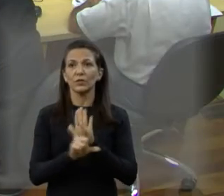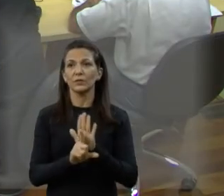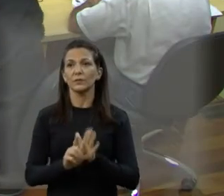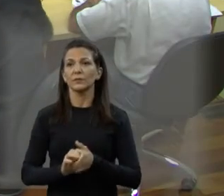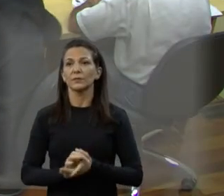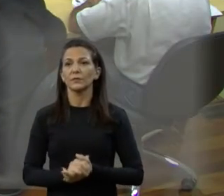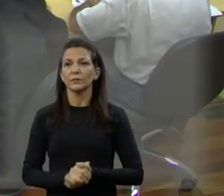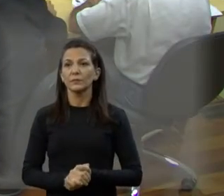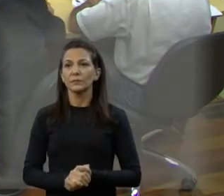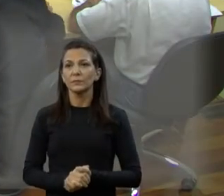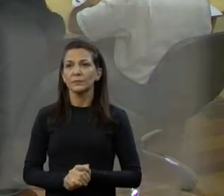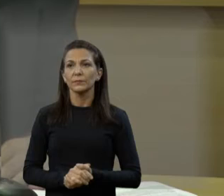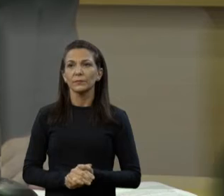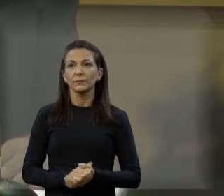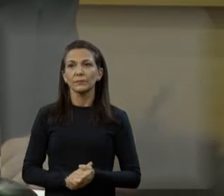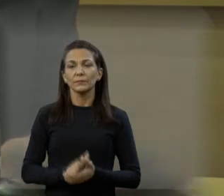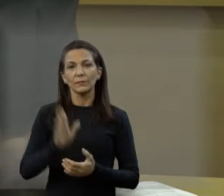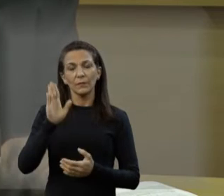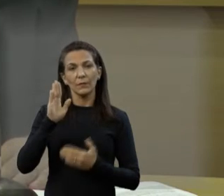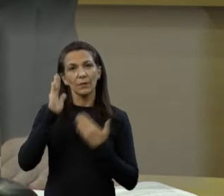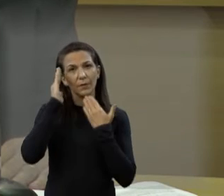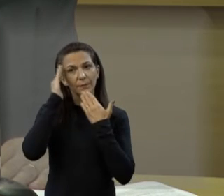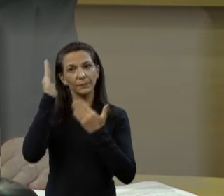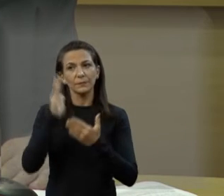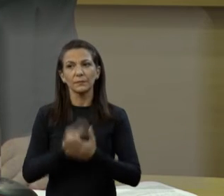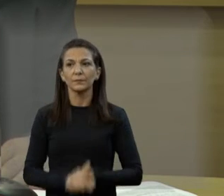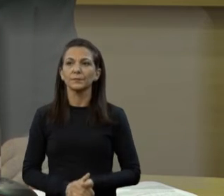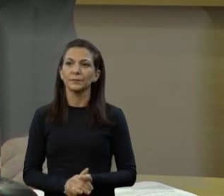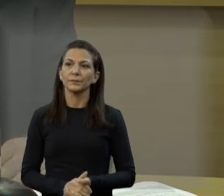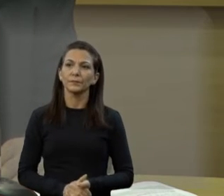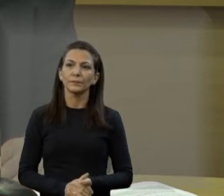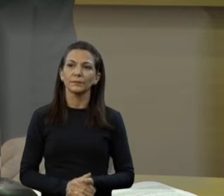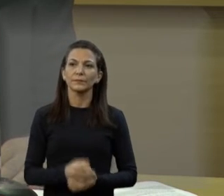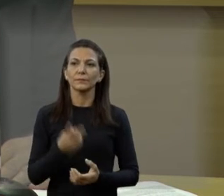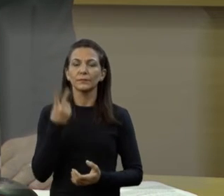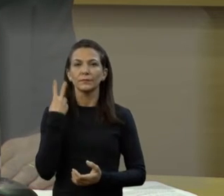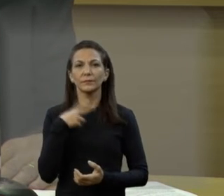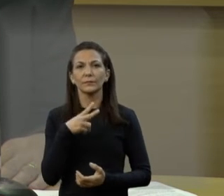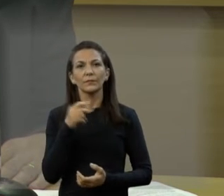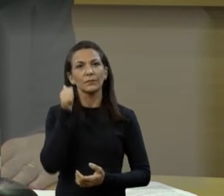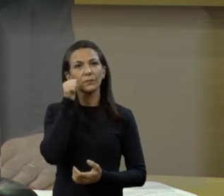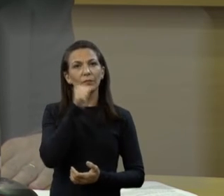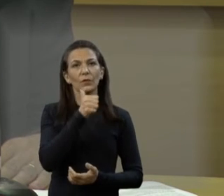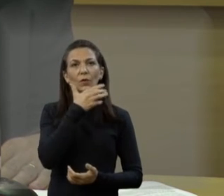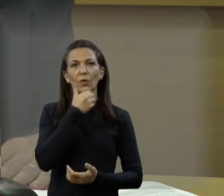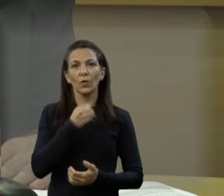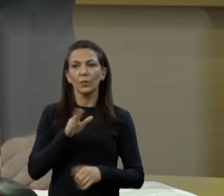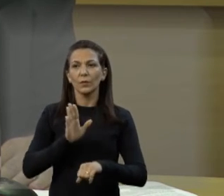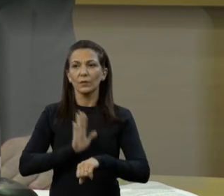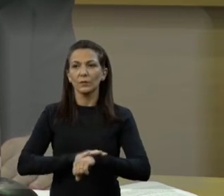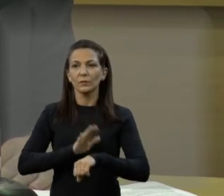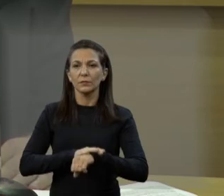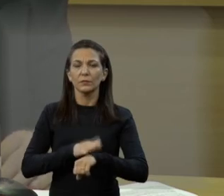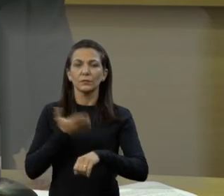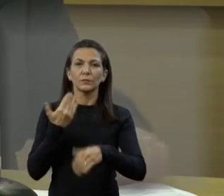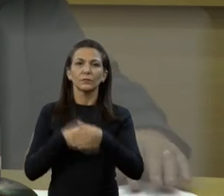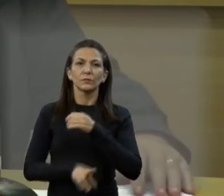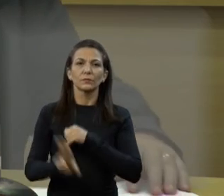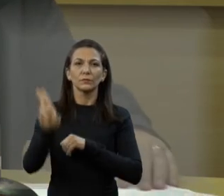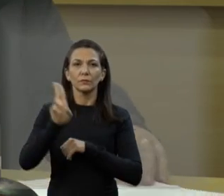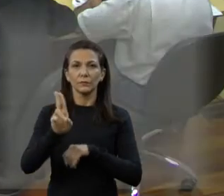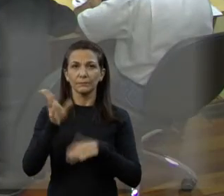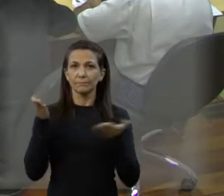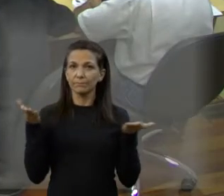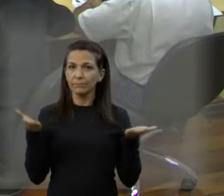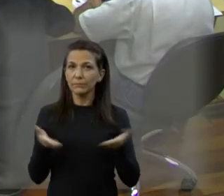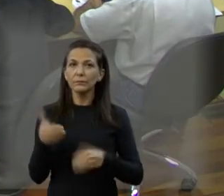e obrigado vereadora bom Vereador vereadora vai usar reserva de tempo Ah não